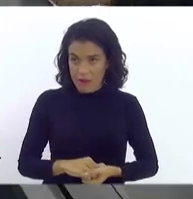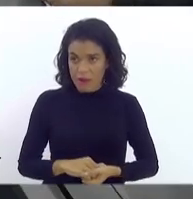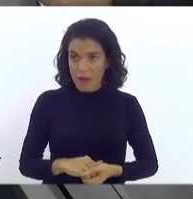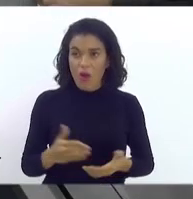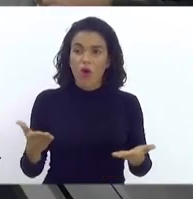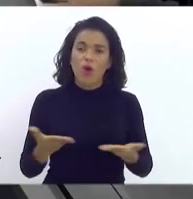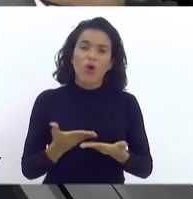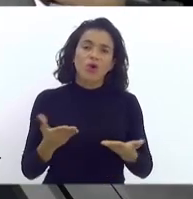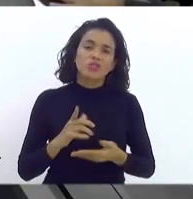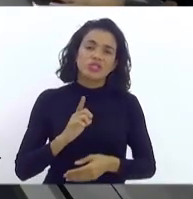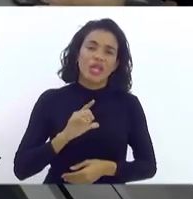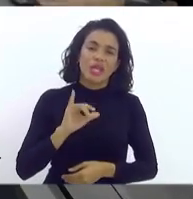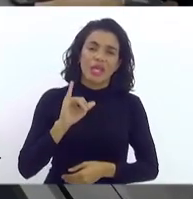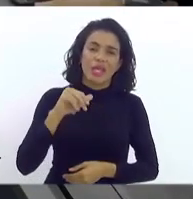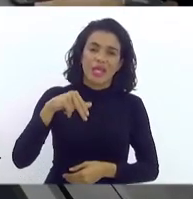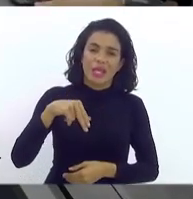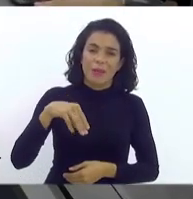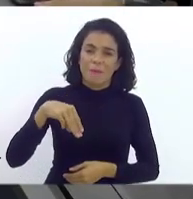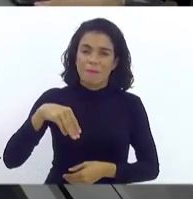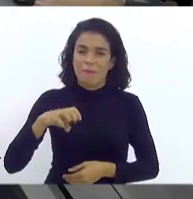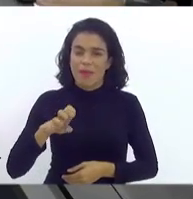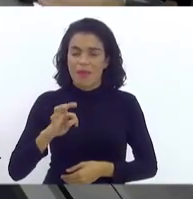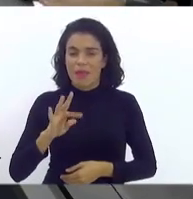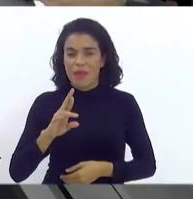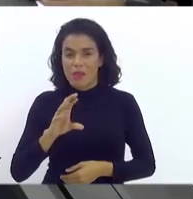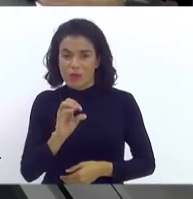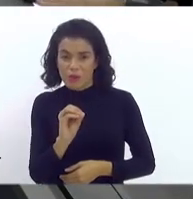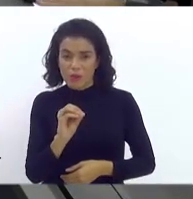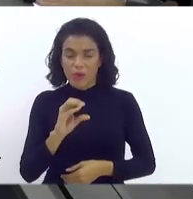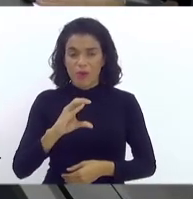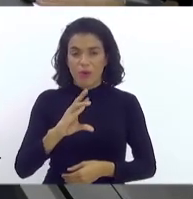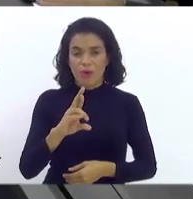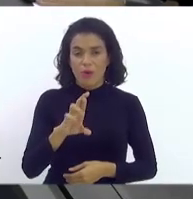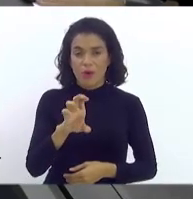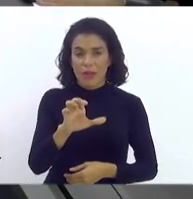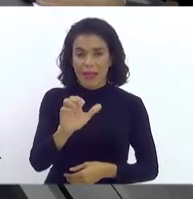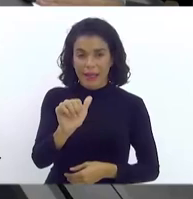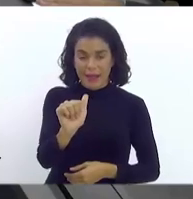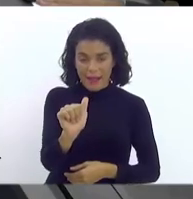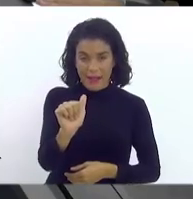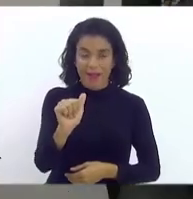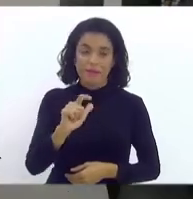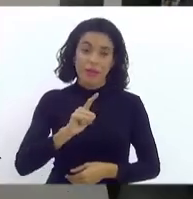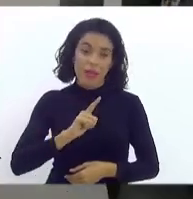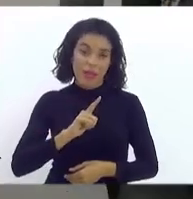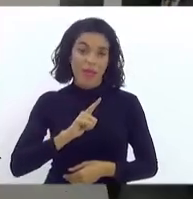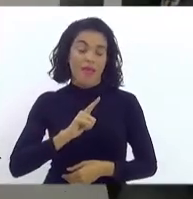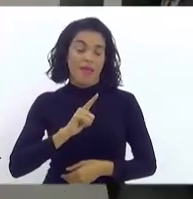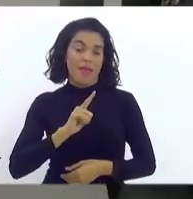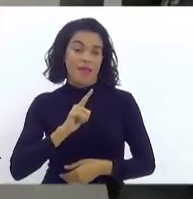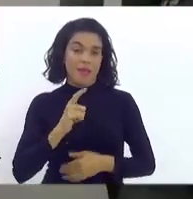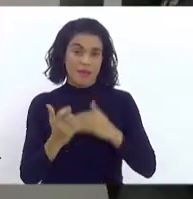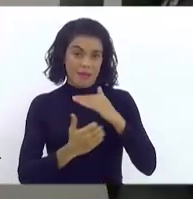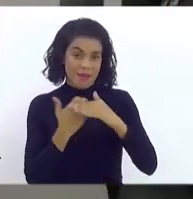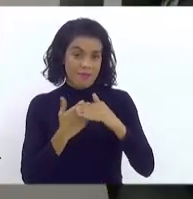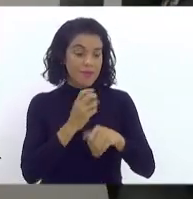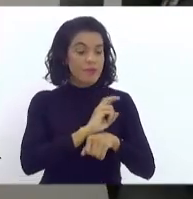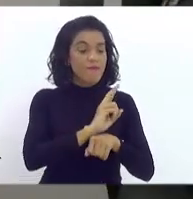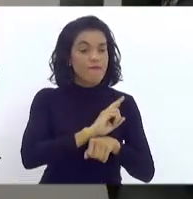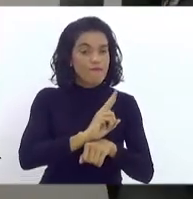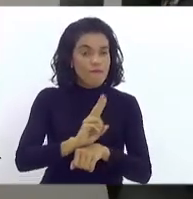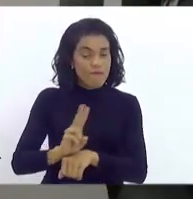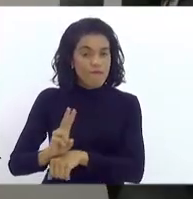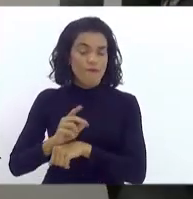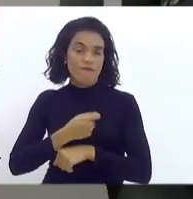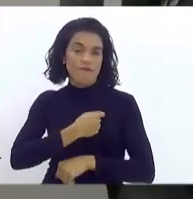tem o Inmetro, você tem o CREA, que são o que regula essas empresas, são os fiscalizadores. Essas empresas normalmente são empresas de engenharia,